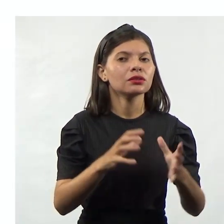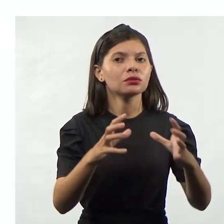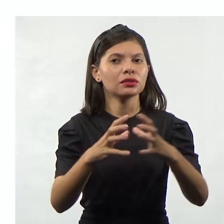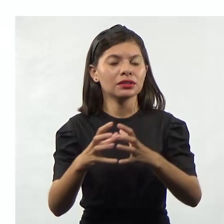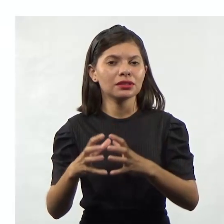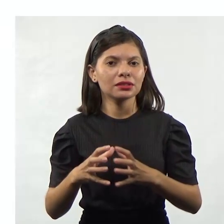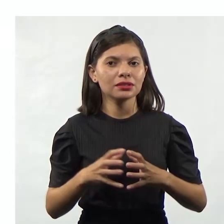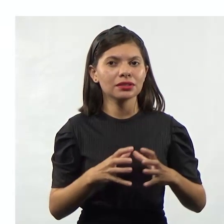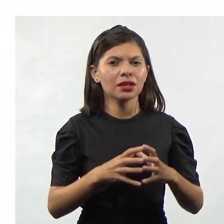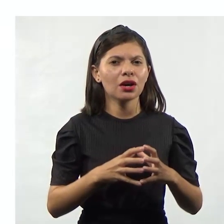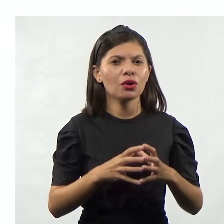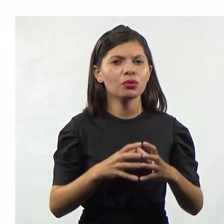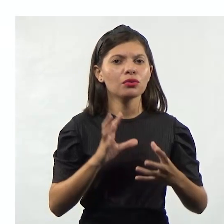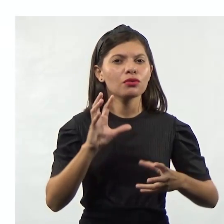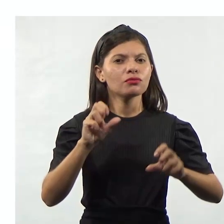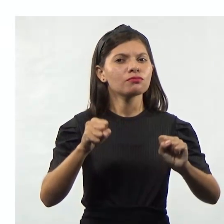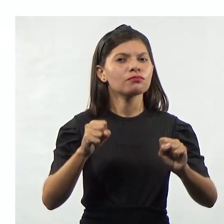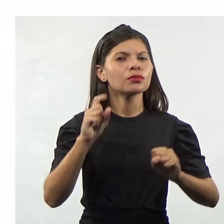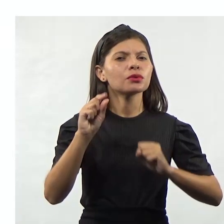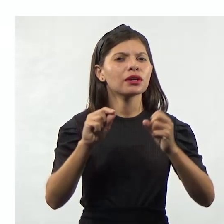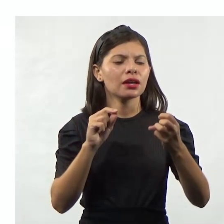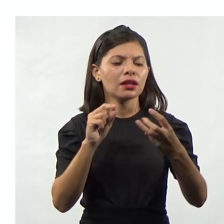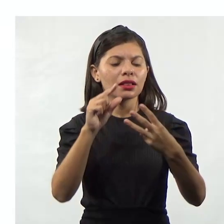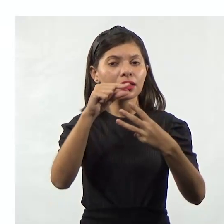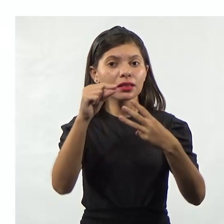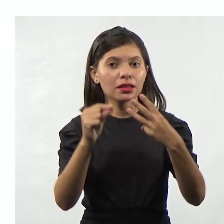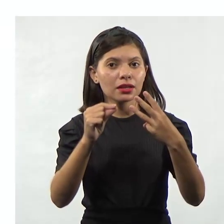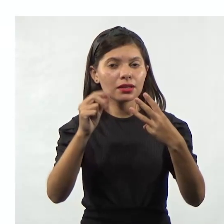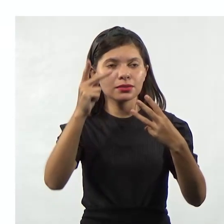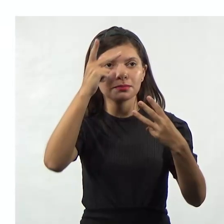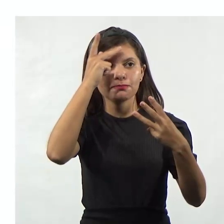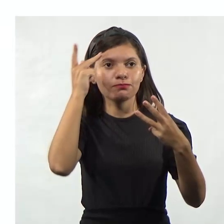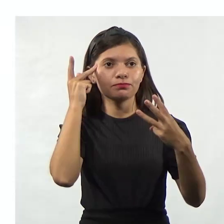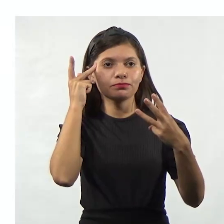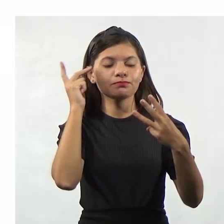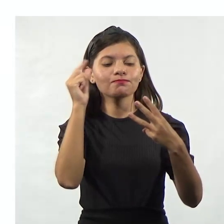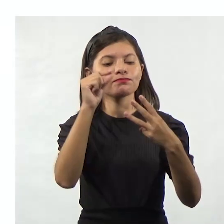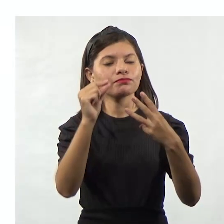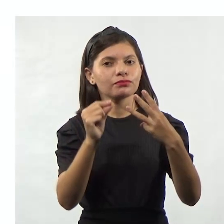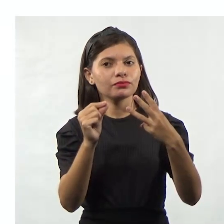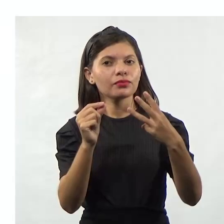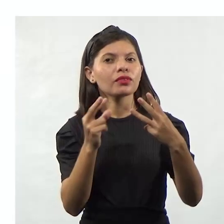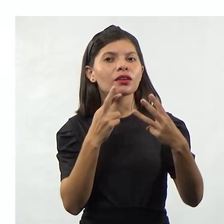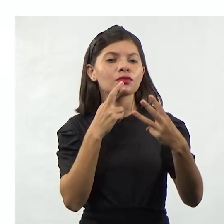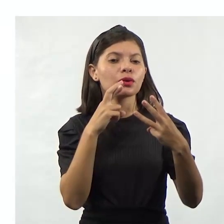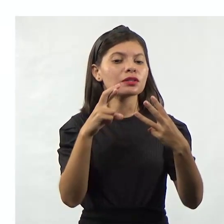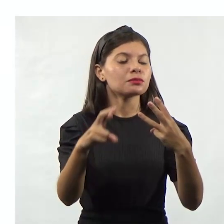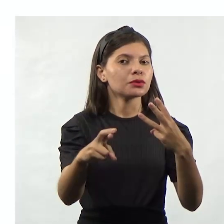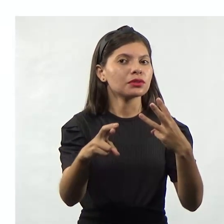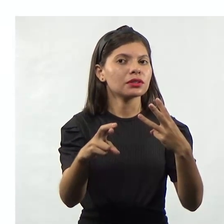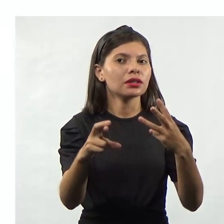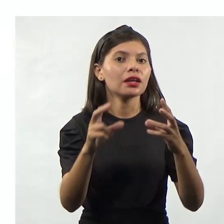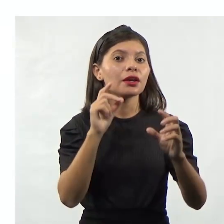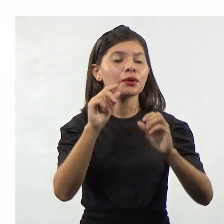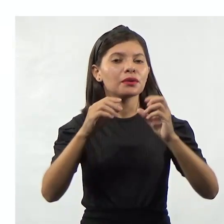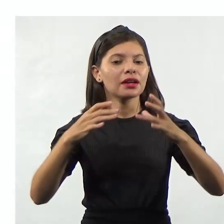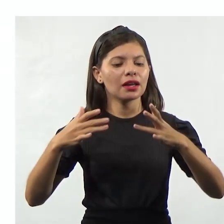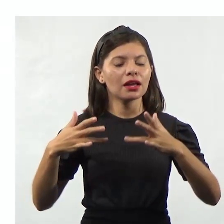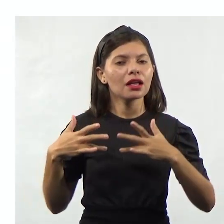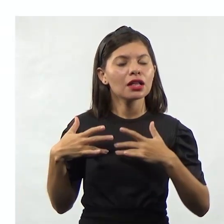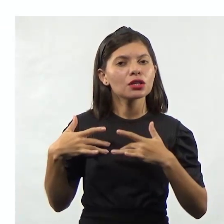de contratação vai ser formada por, no mínimo, 3 membros que responderão, olha a importância